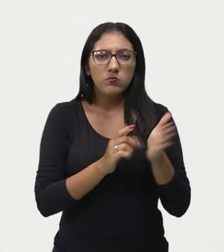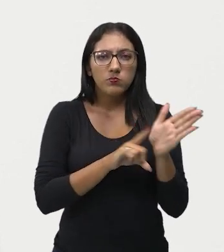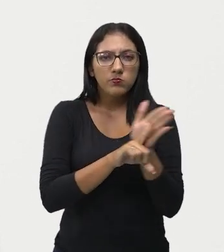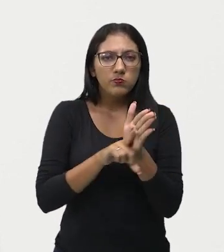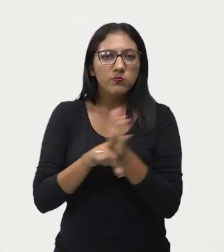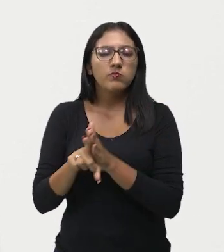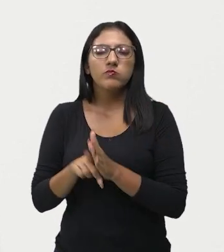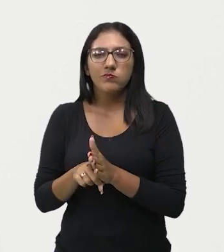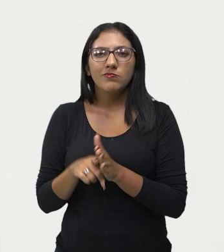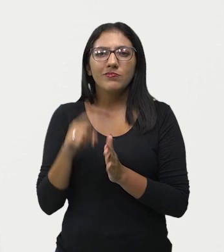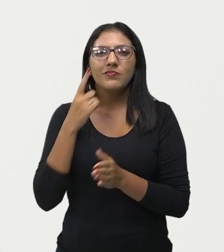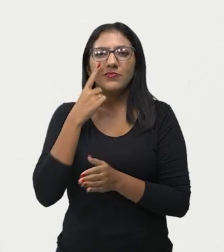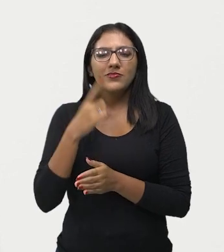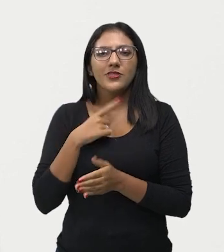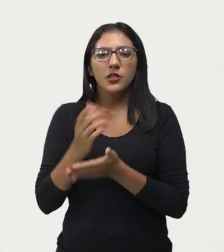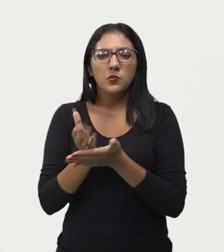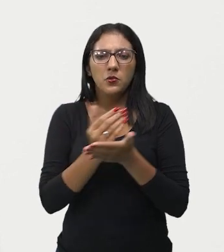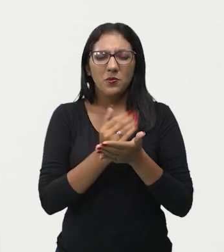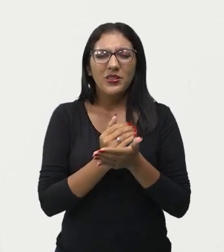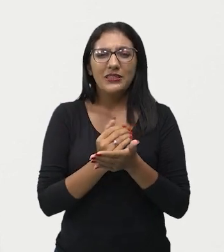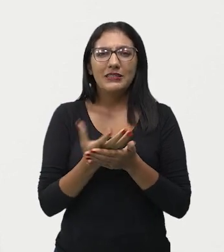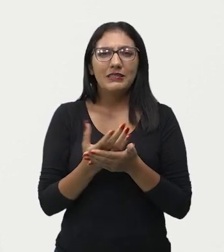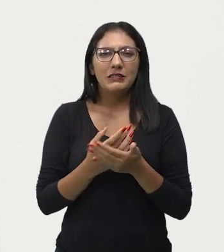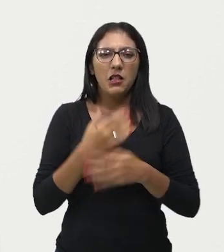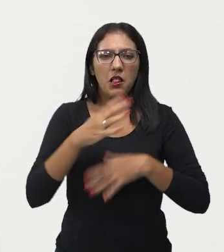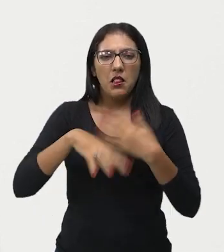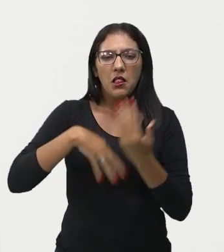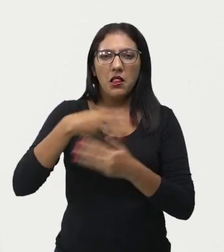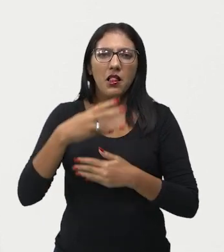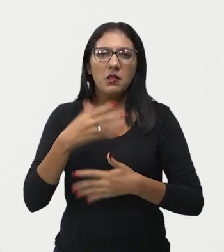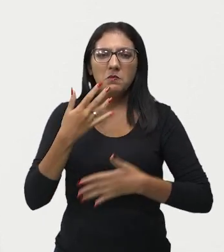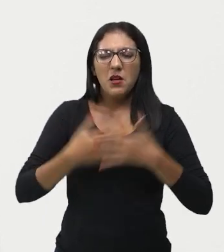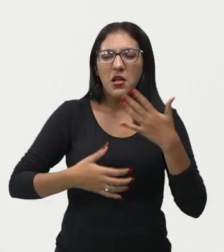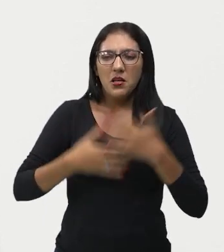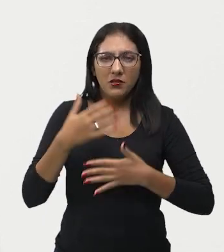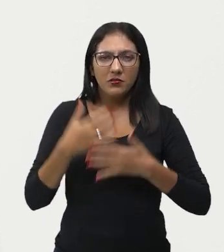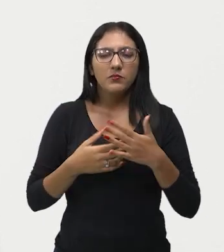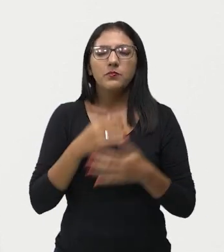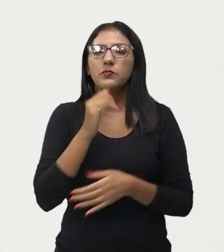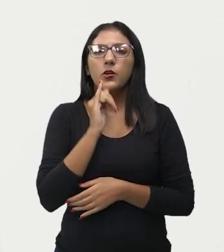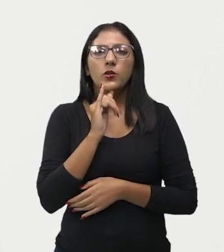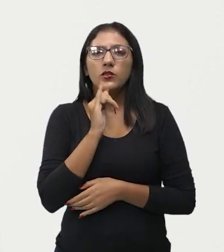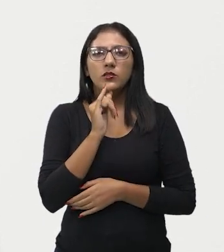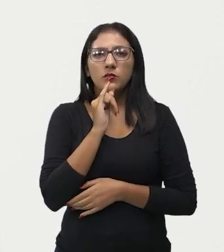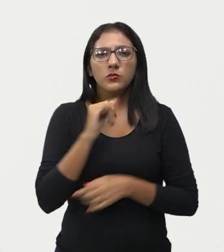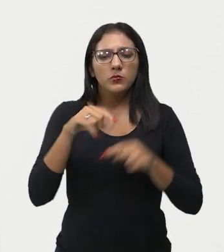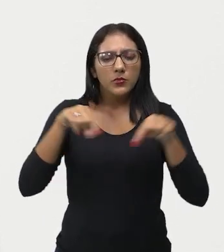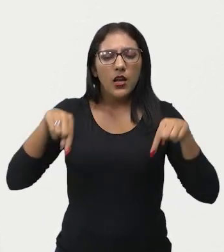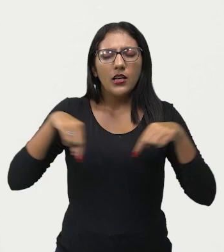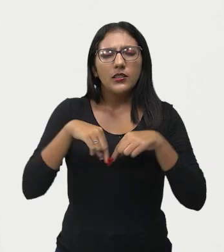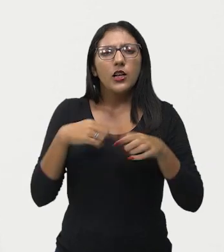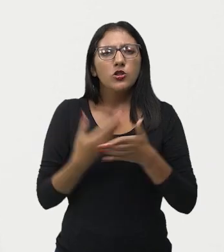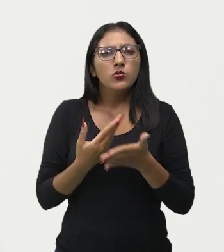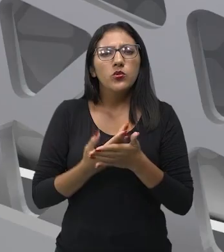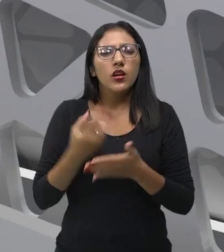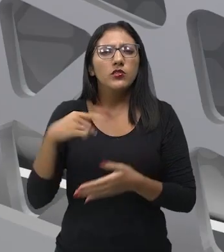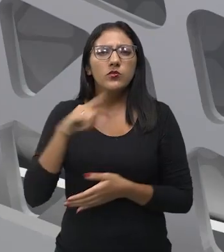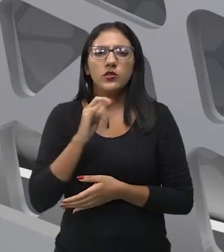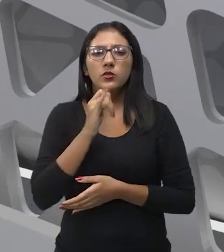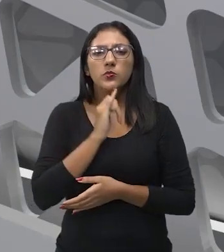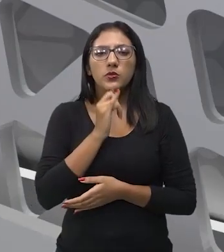dados, eles aparecem de uma forma meio que desorganizada. Há de você concordar. Imagina, vamos fazer uma pesquisa na tua sala de aula para